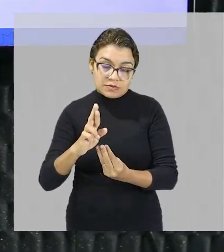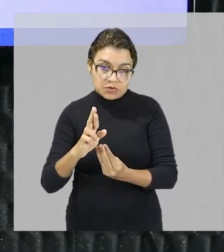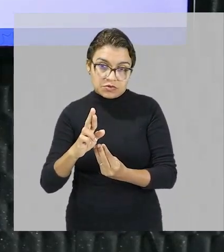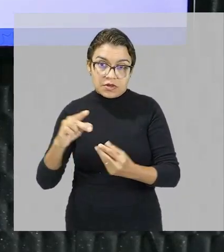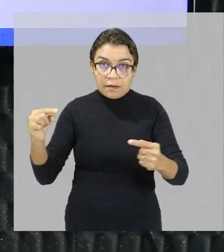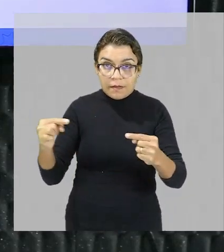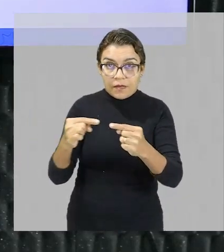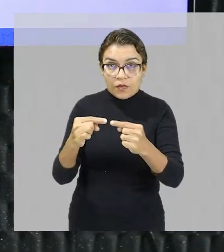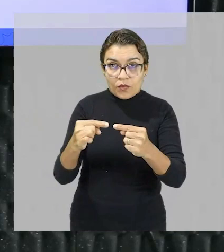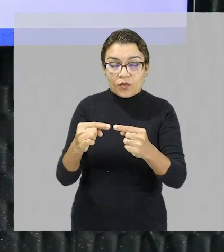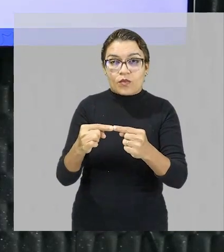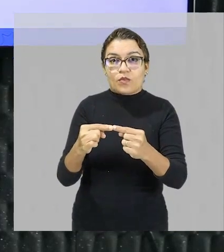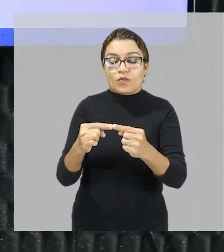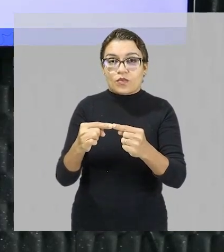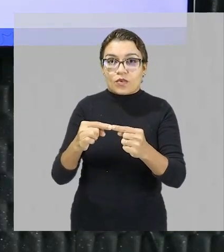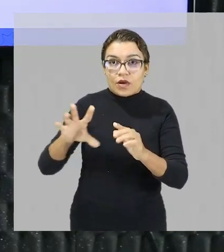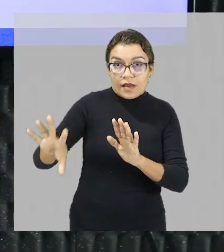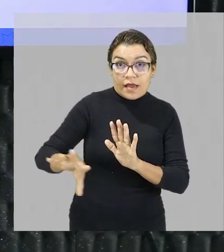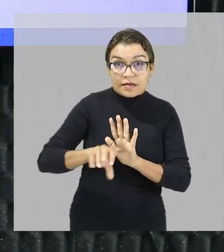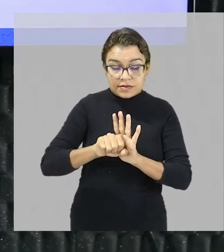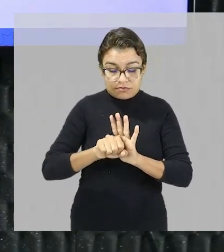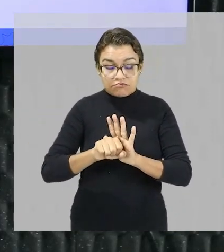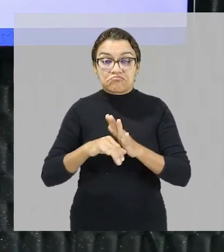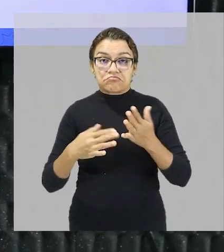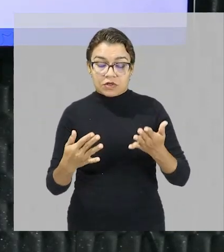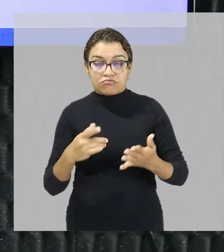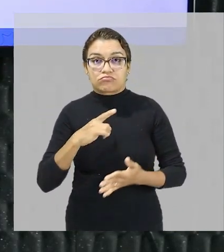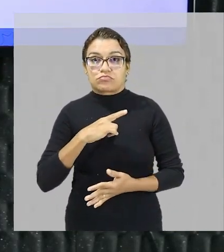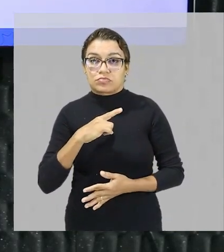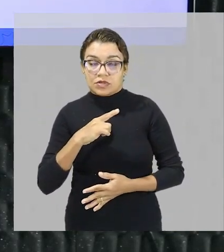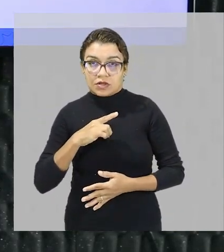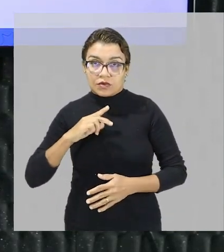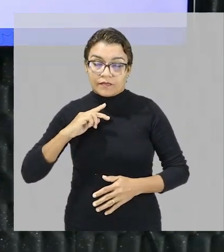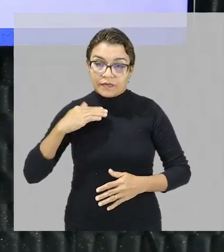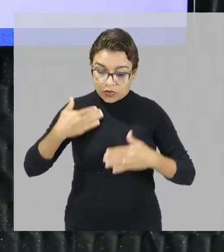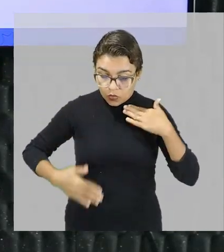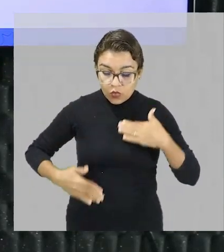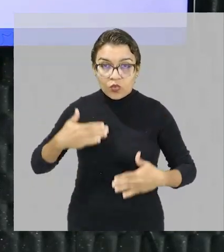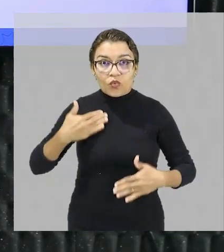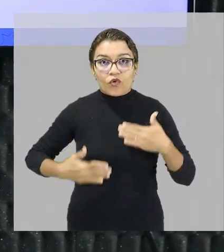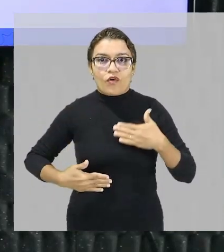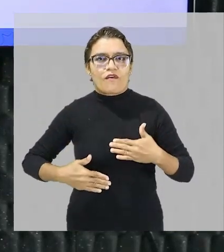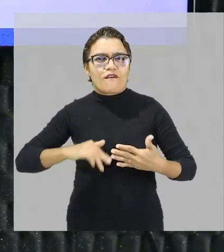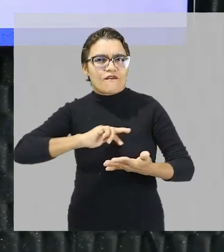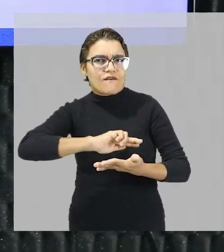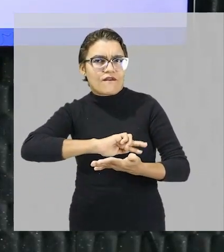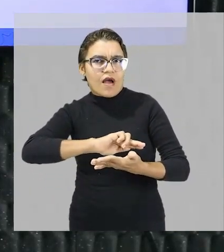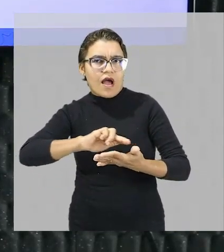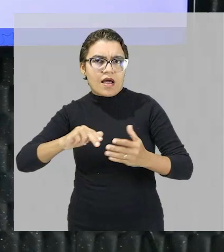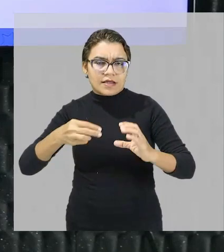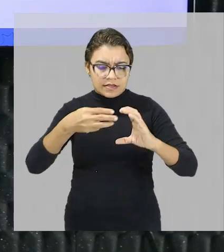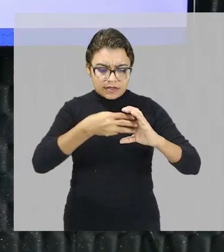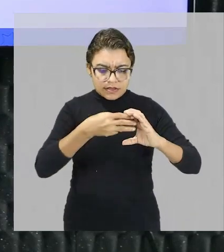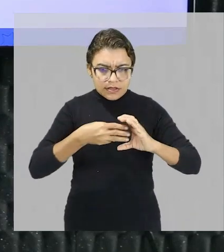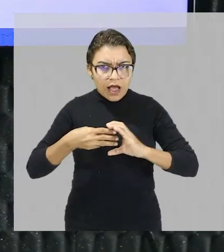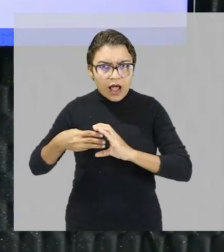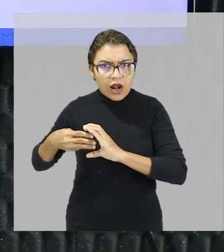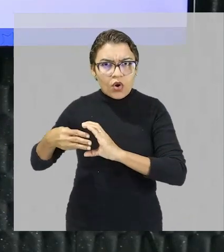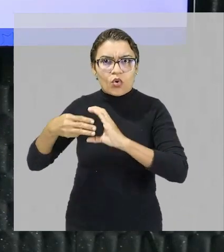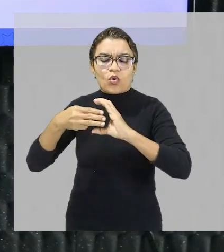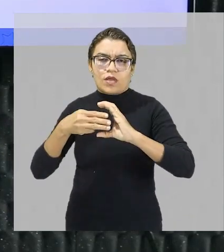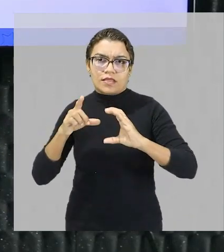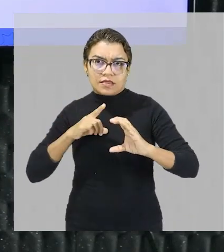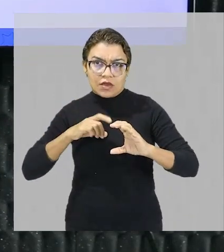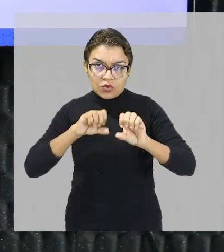que ela recebe, tá certo? Então, nós temos no nosso organismo várias células que compõem esse